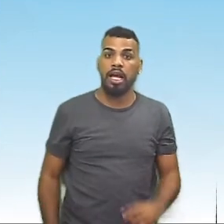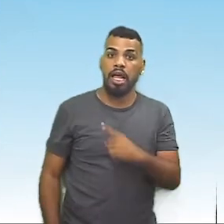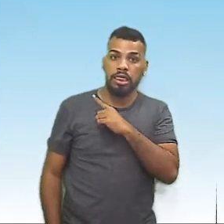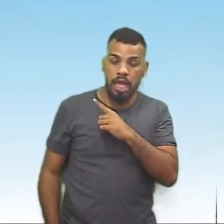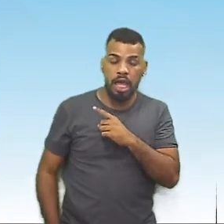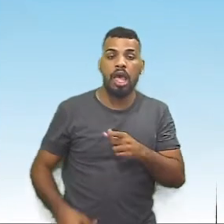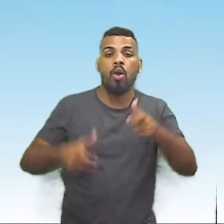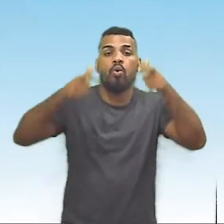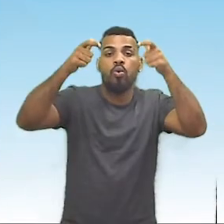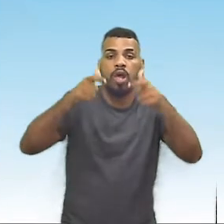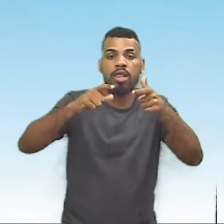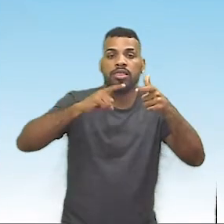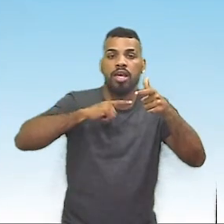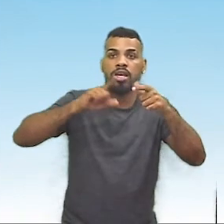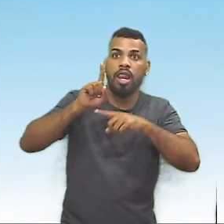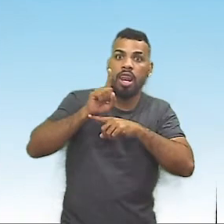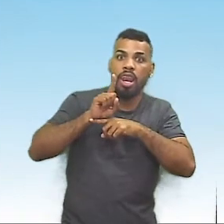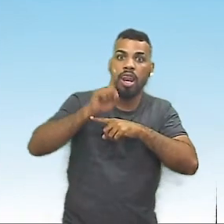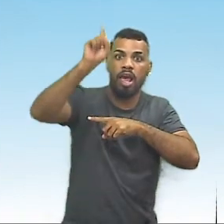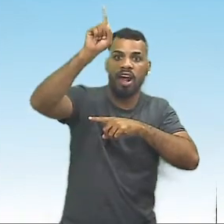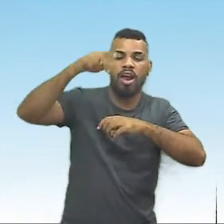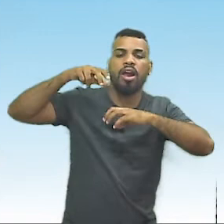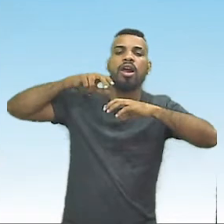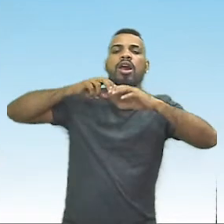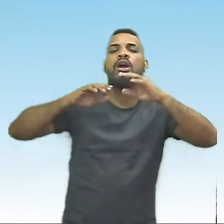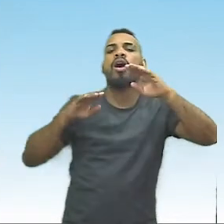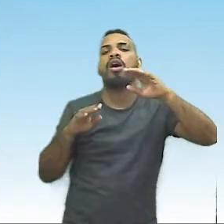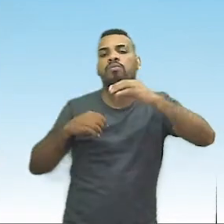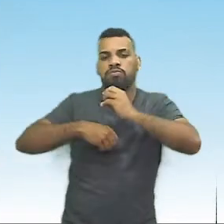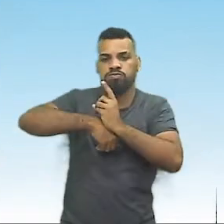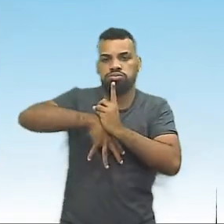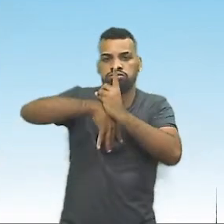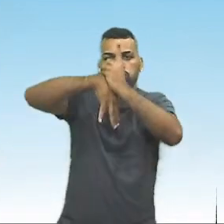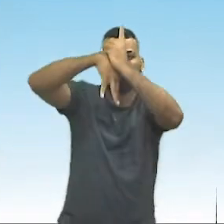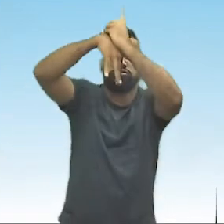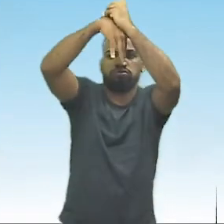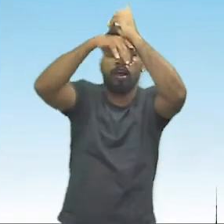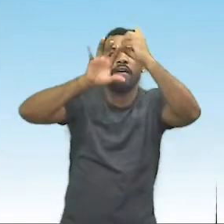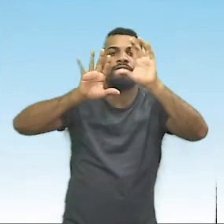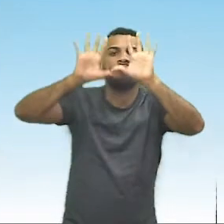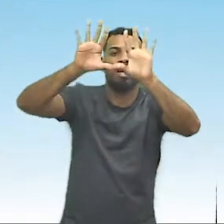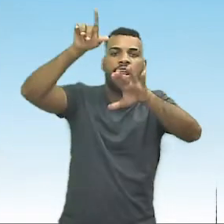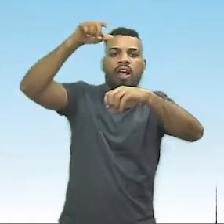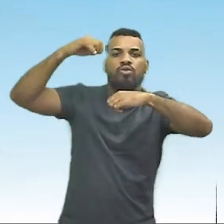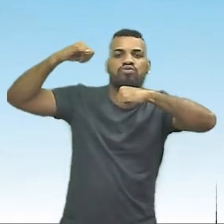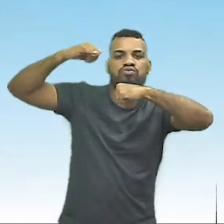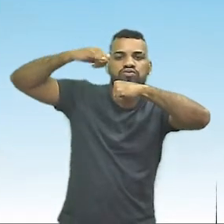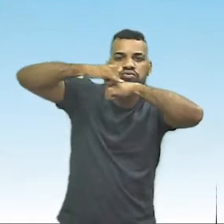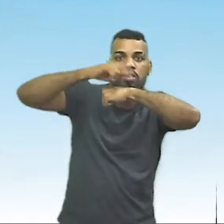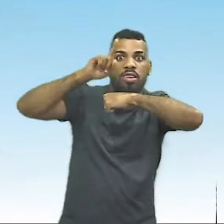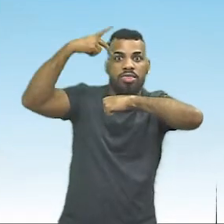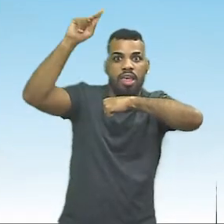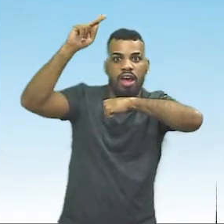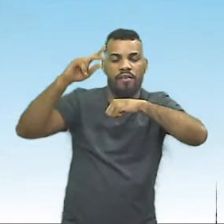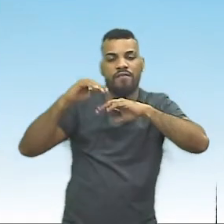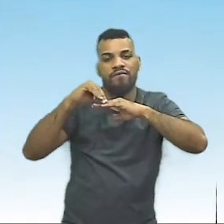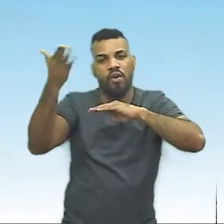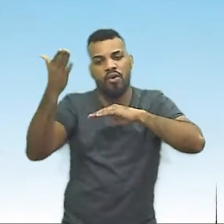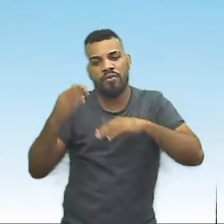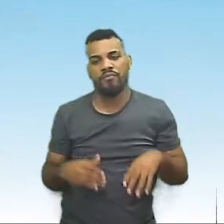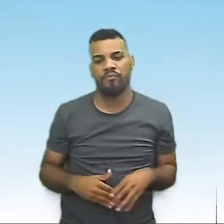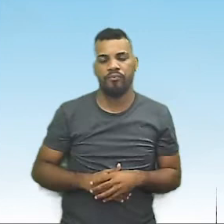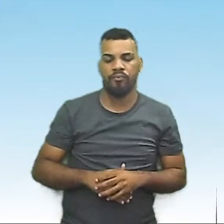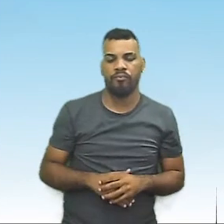Espacial Internacional. Temos também a exosfera, que é uma camada mais externa, é